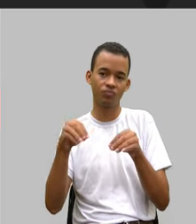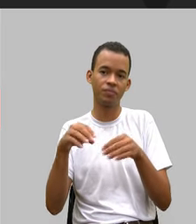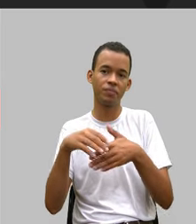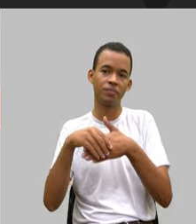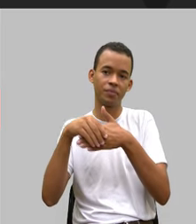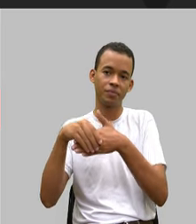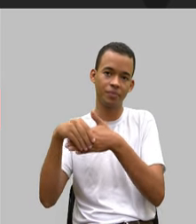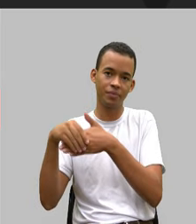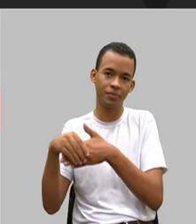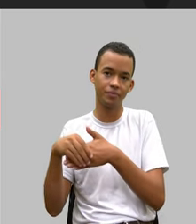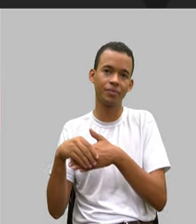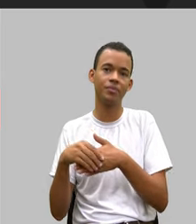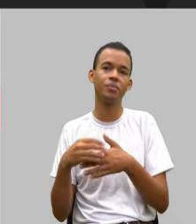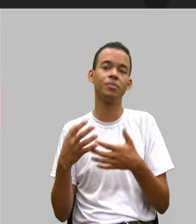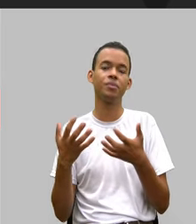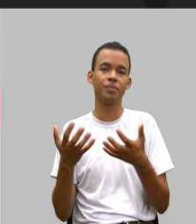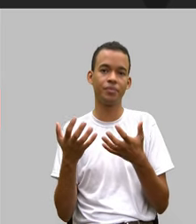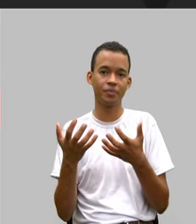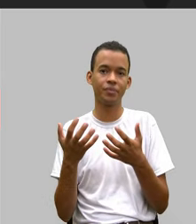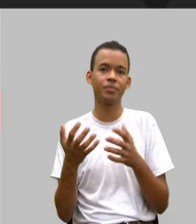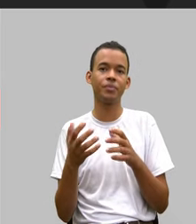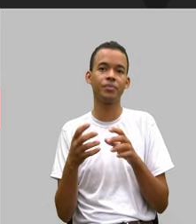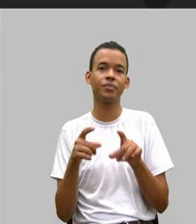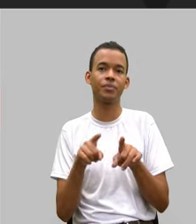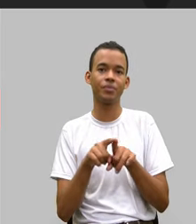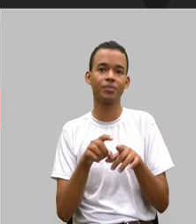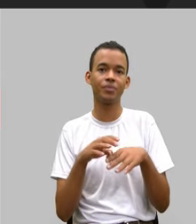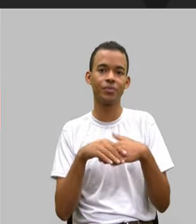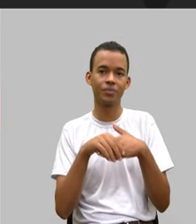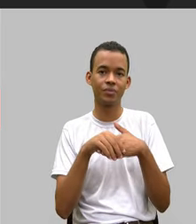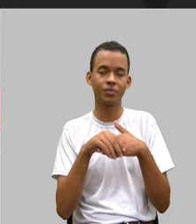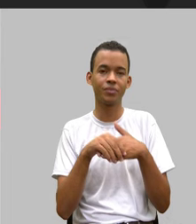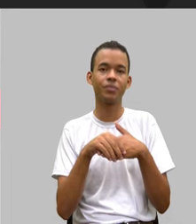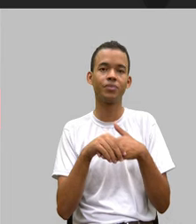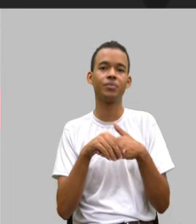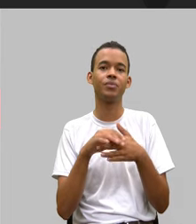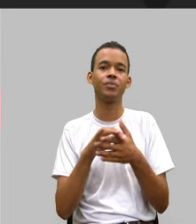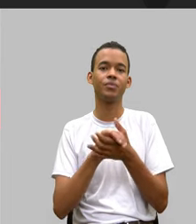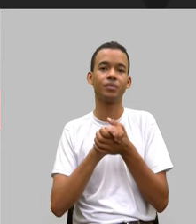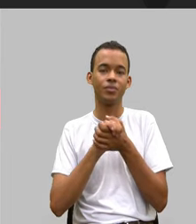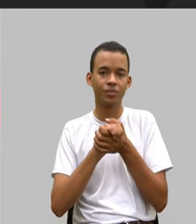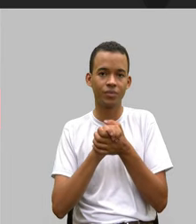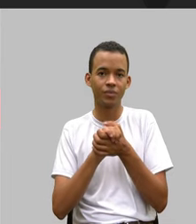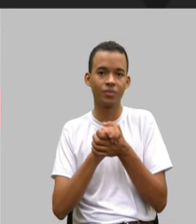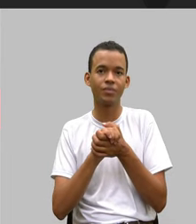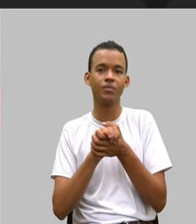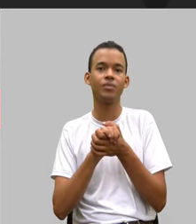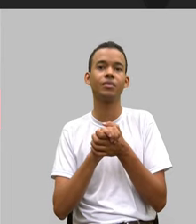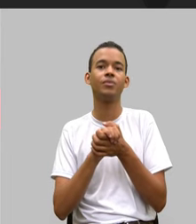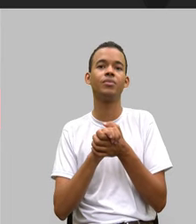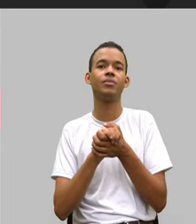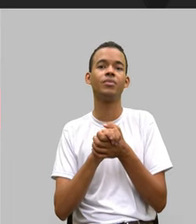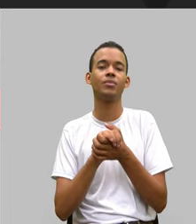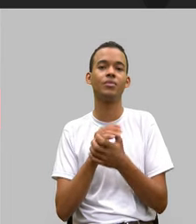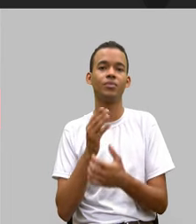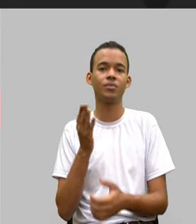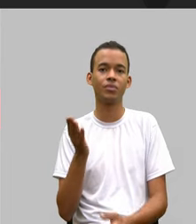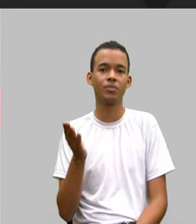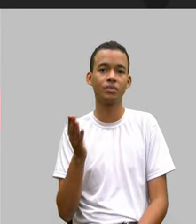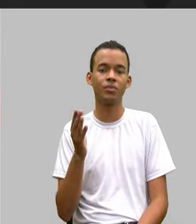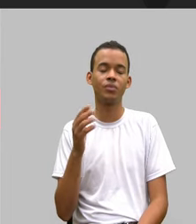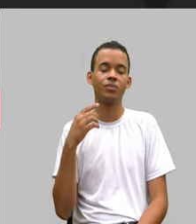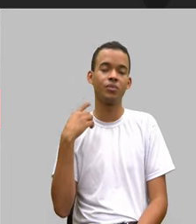aqui cumprimentar também um efusiva saudação eh a proponente nossa deputada